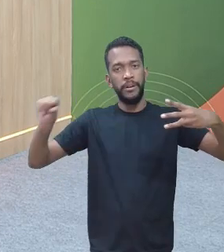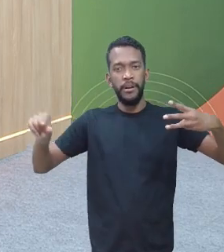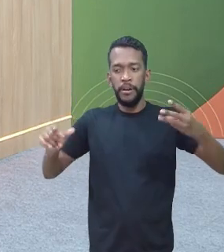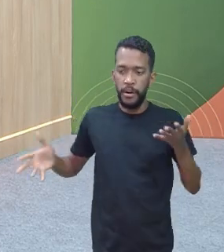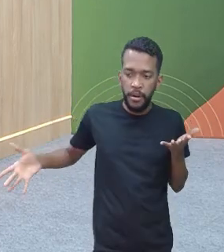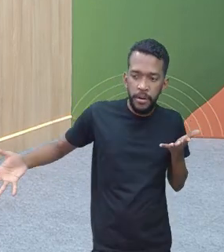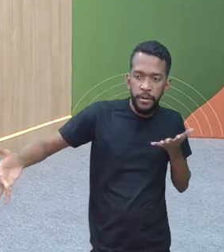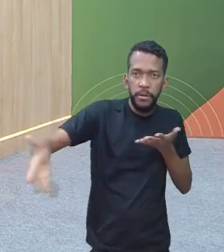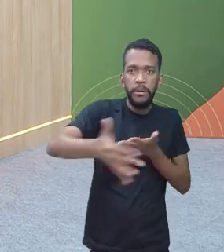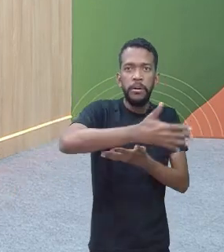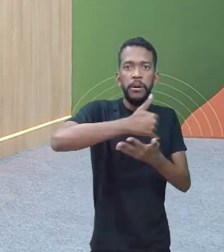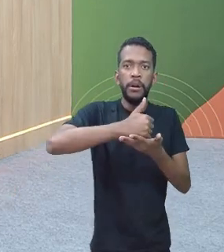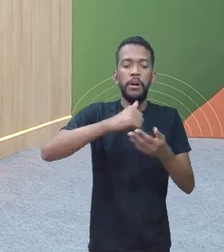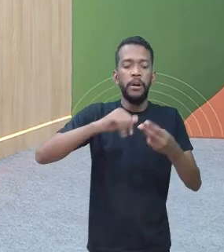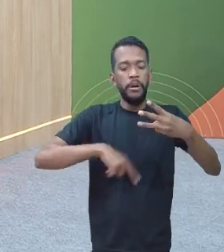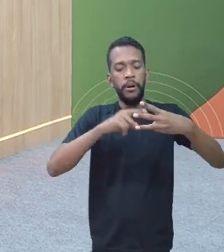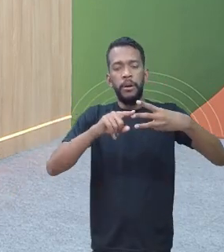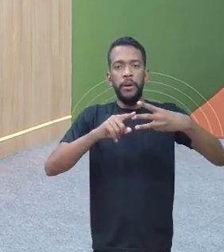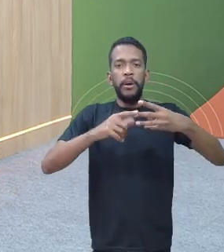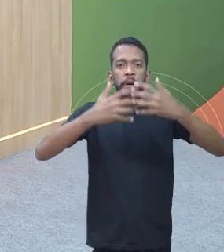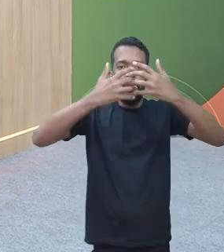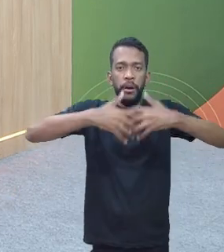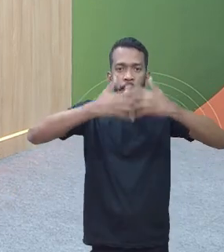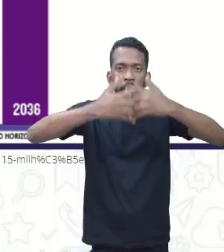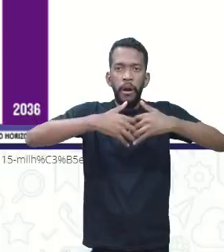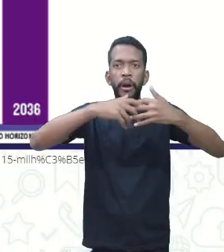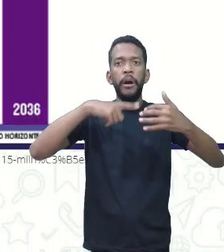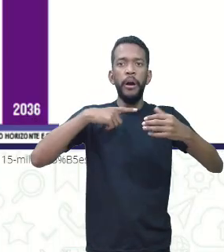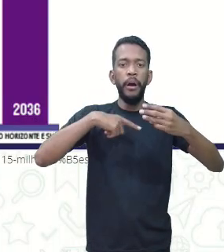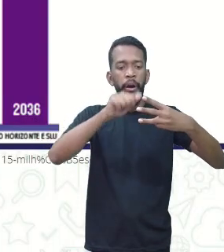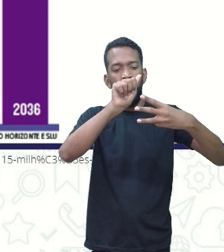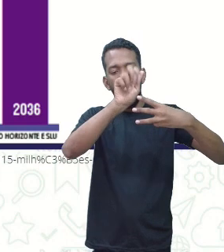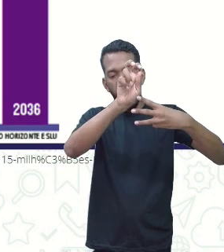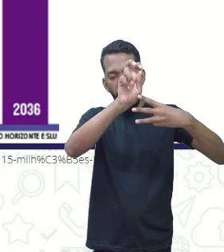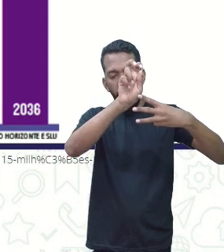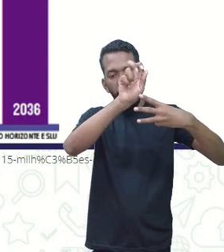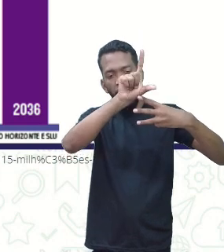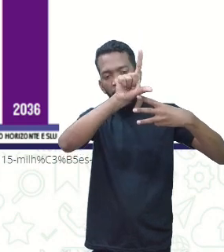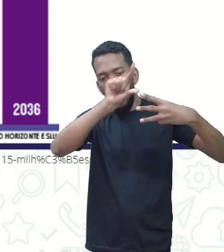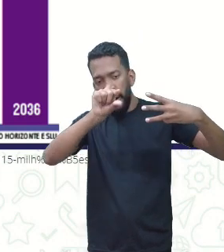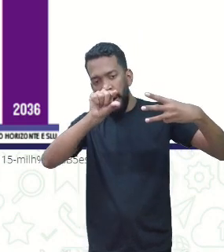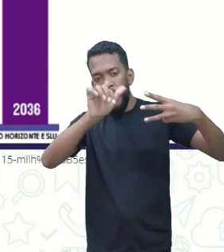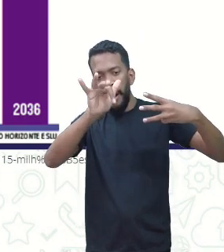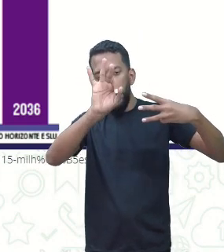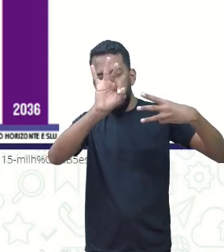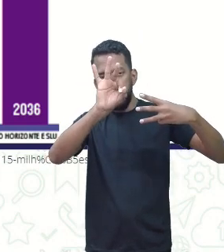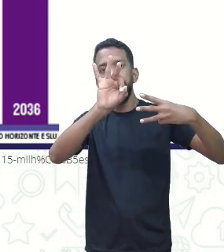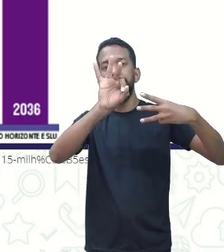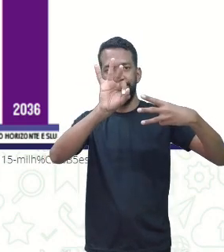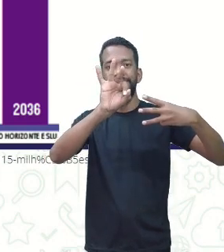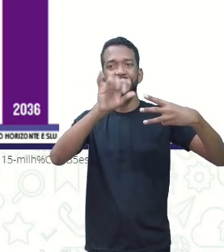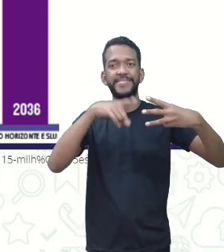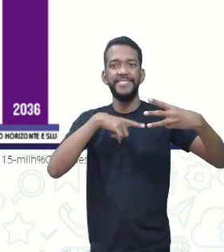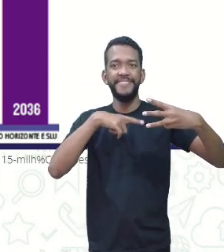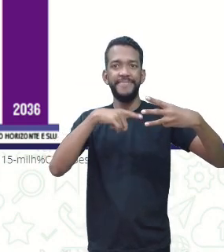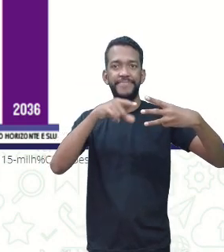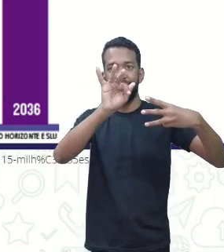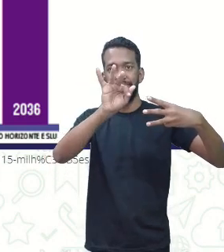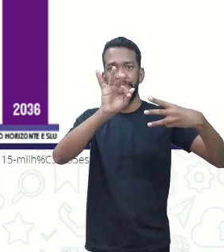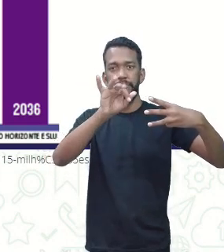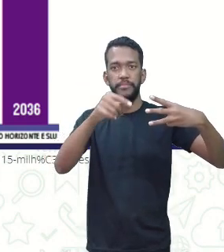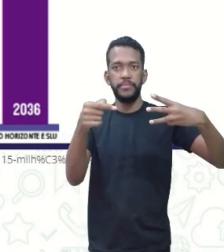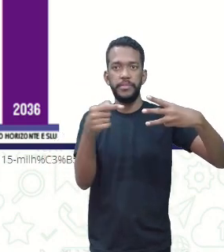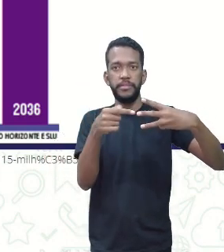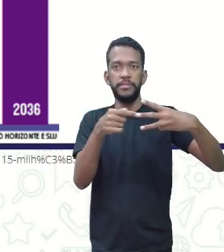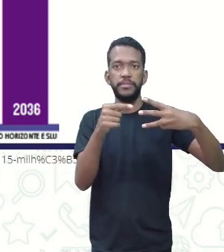da mecanização aumentar. Aqui era 15 e vai diminuir para 10. Aqui, esses dois que são mecanizados